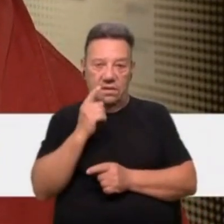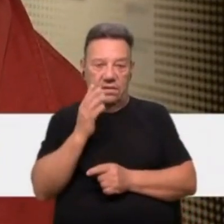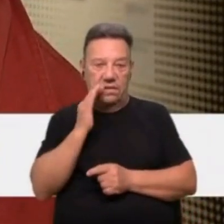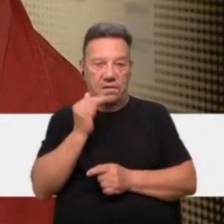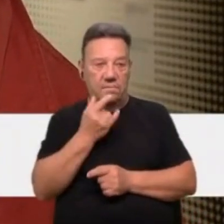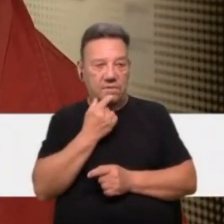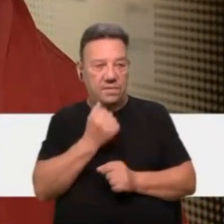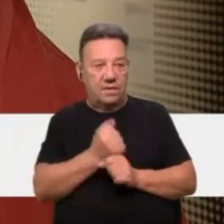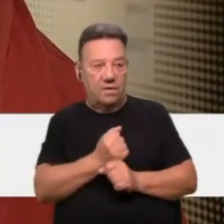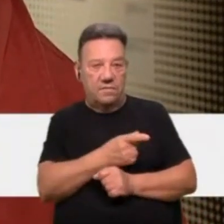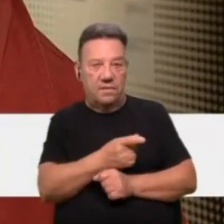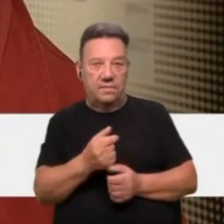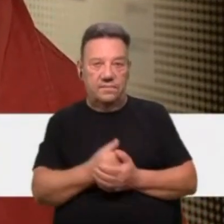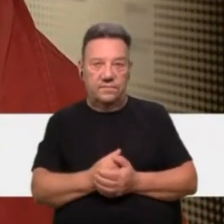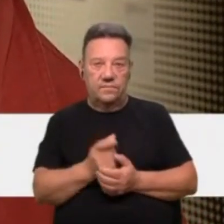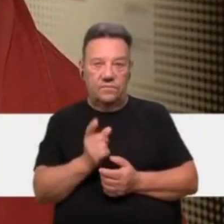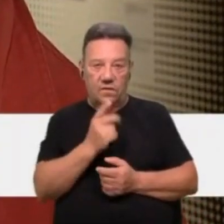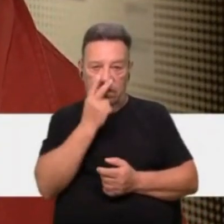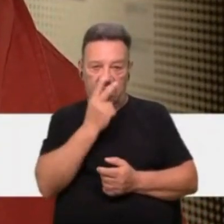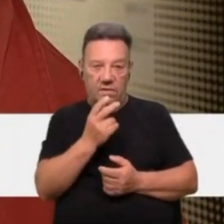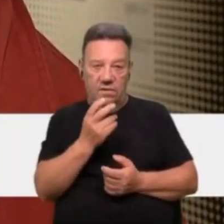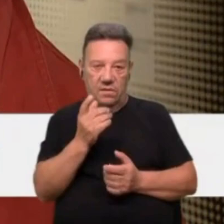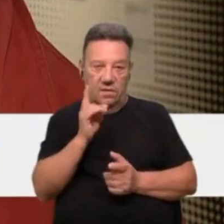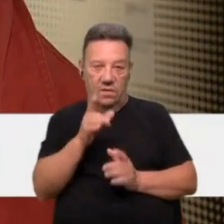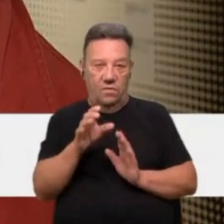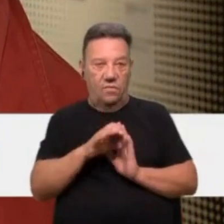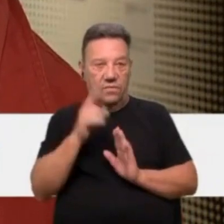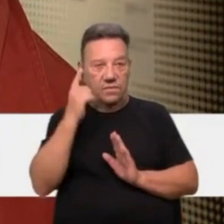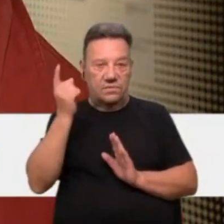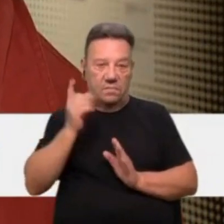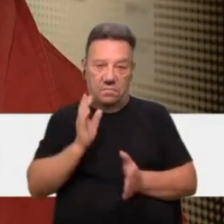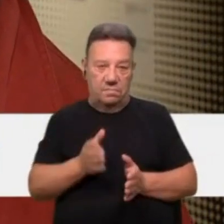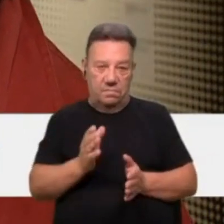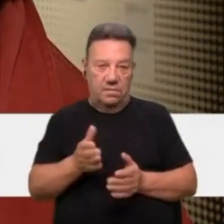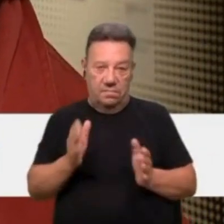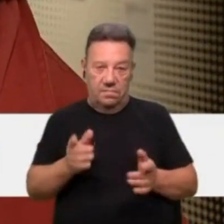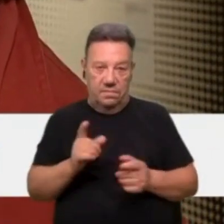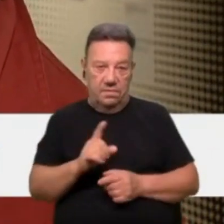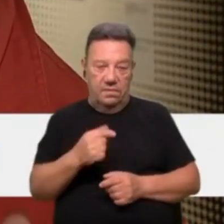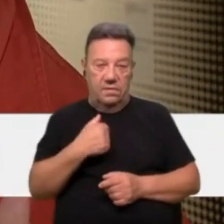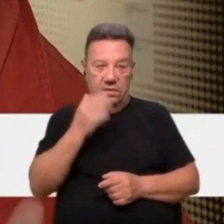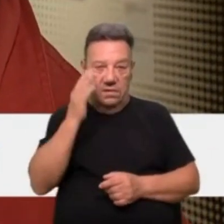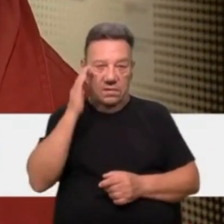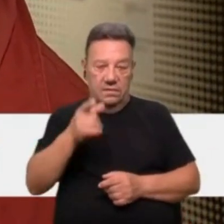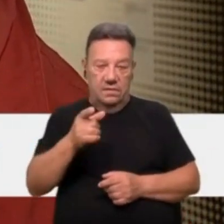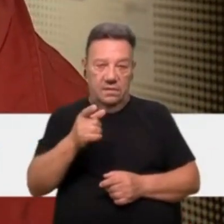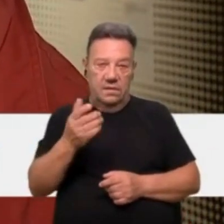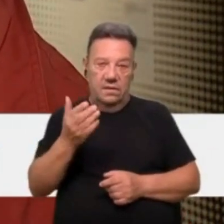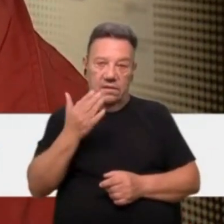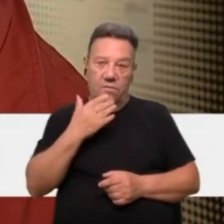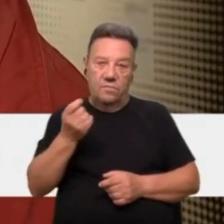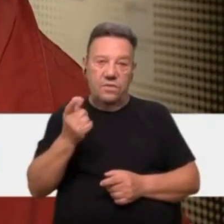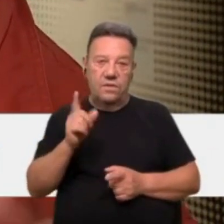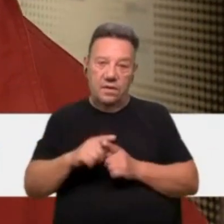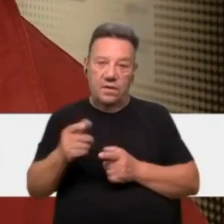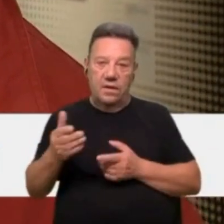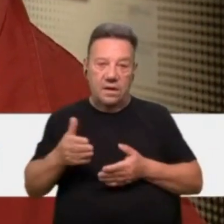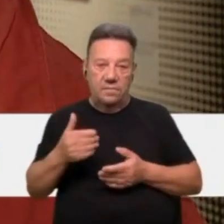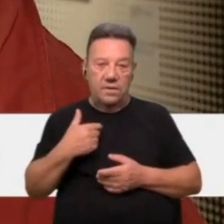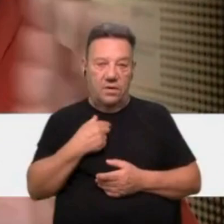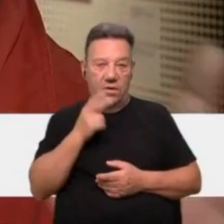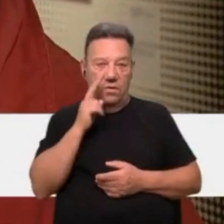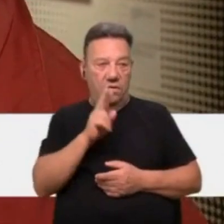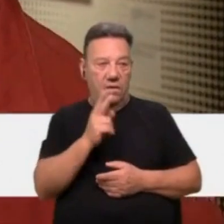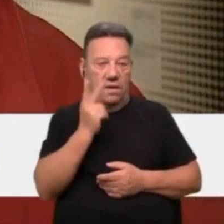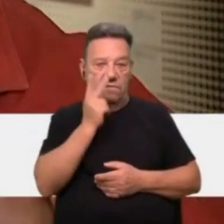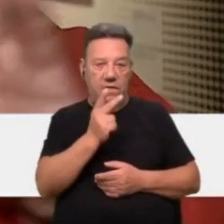as obras. Não é uma visão condicionada? De todo, de todo. Eu acho que é dar-nos um bocadinho o caminho e a gente olhar e